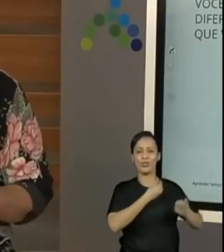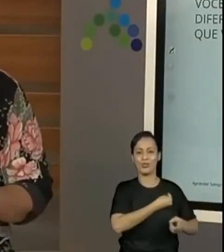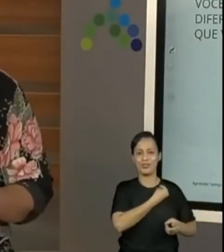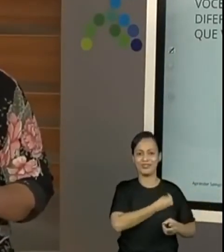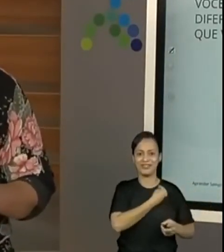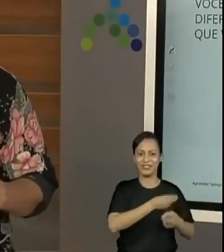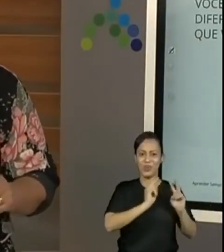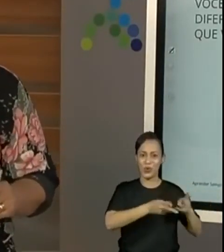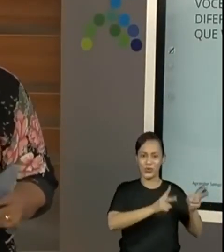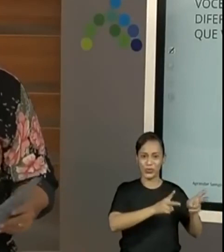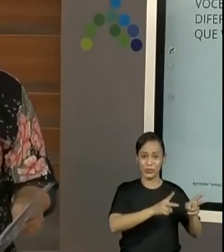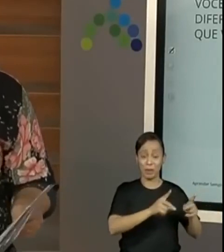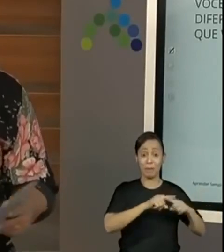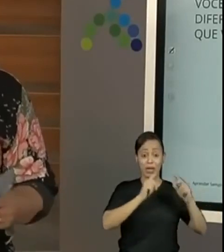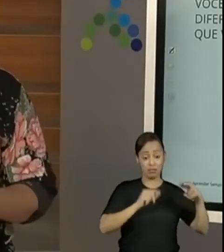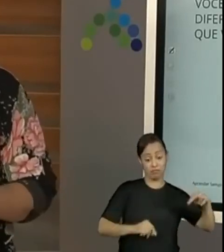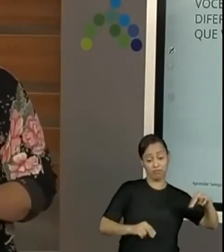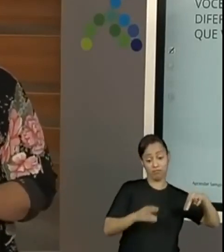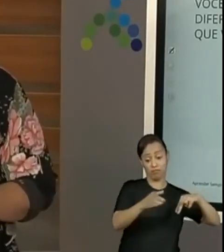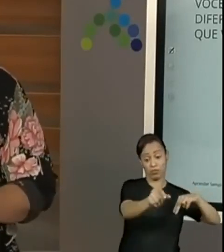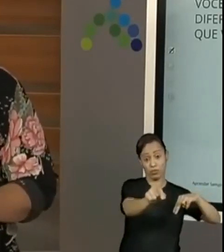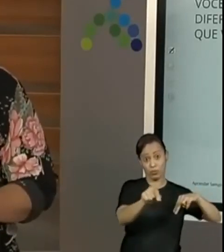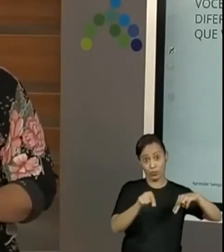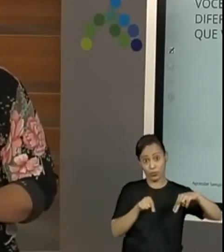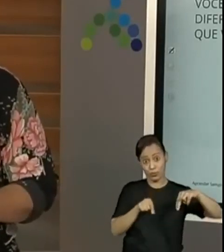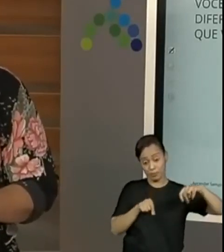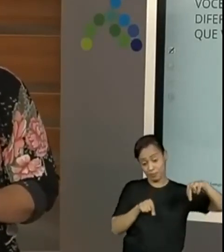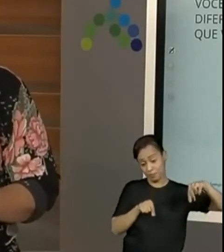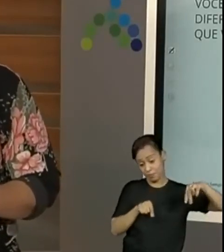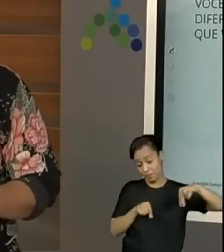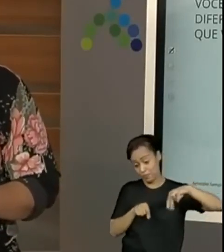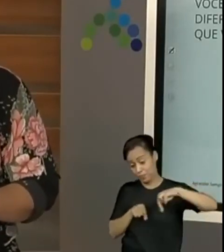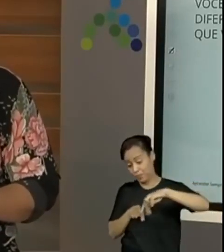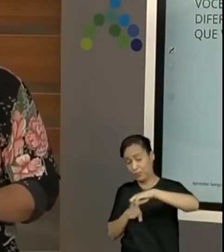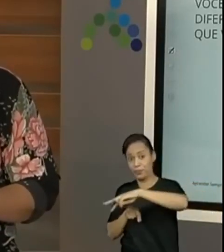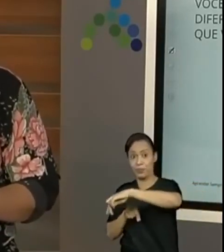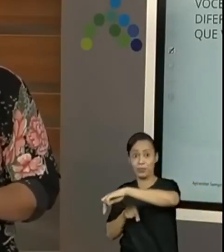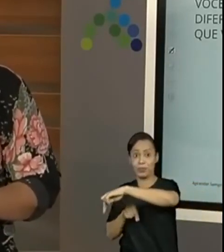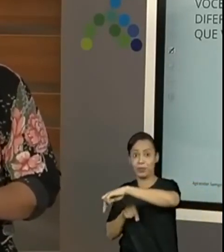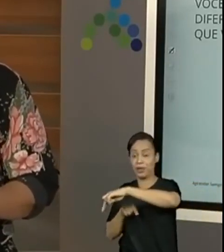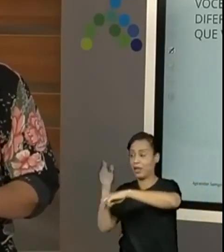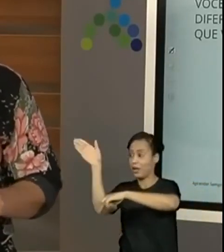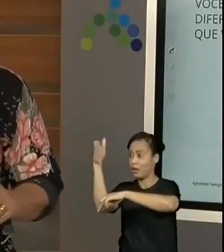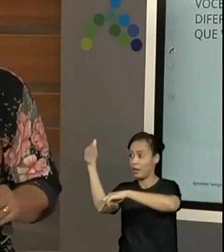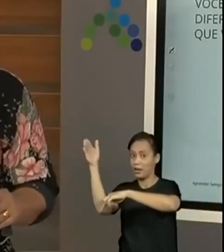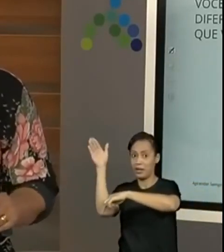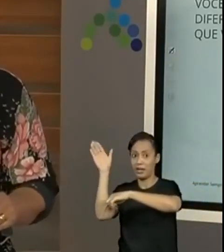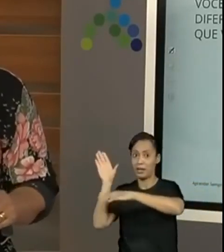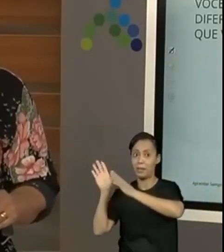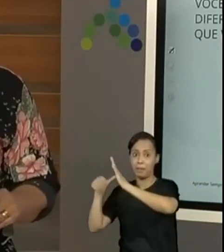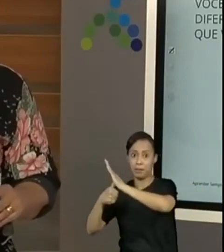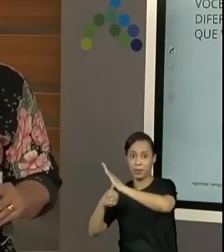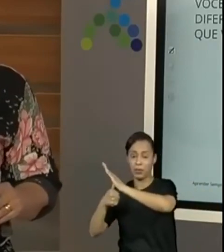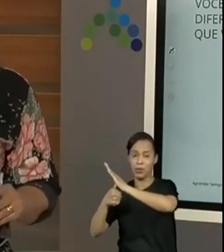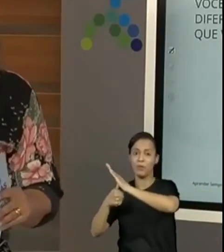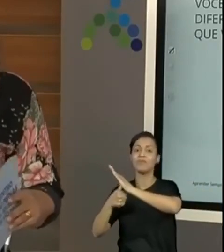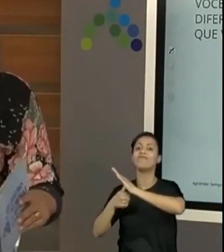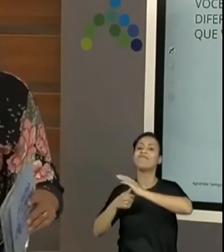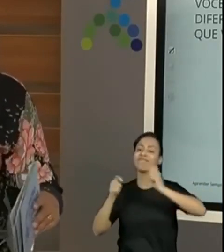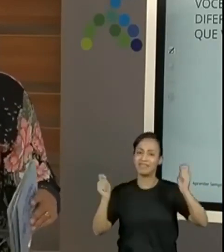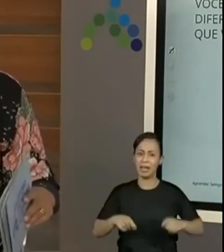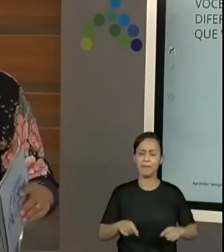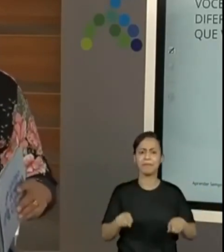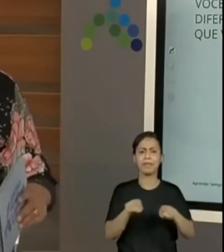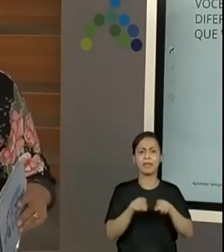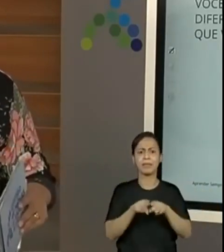lembrado, professora Kelly. Quando você atravessa a linha do fundo do seu adversário, você não pode ser pego. Você fica ali naquela